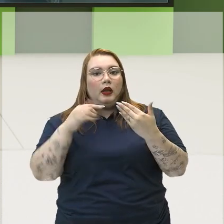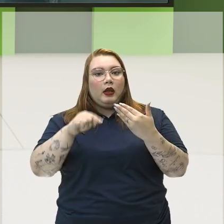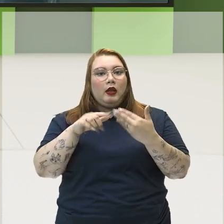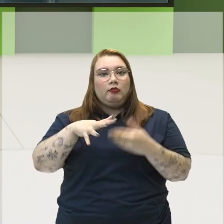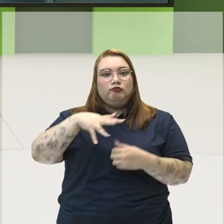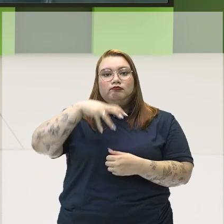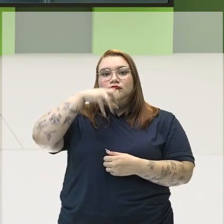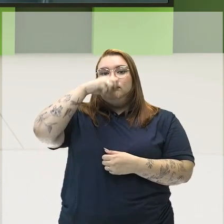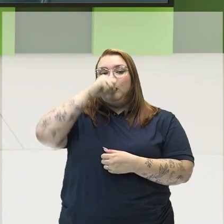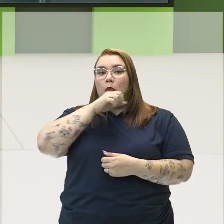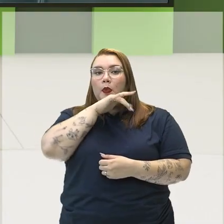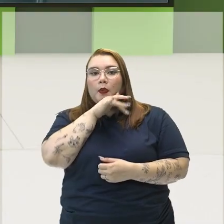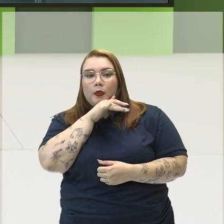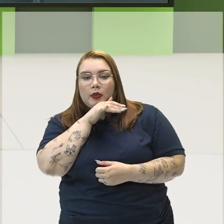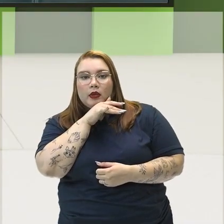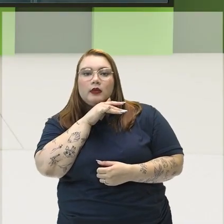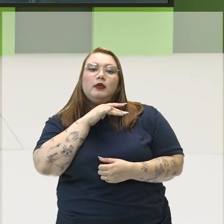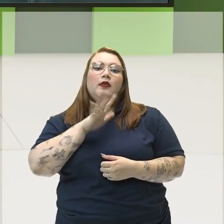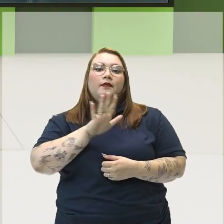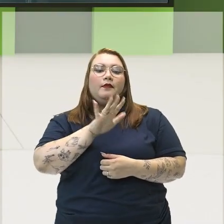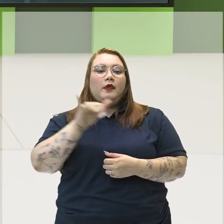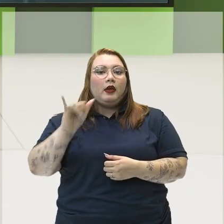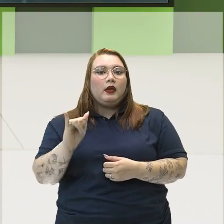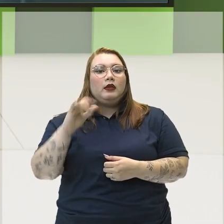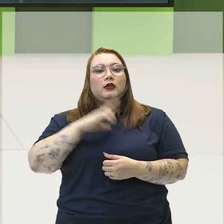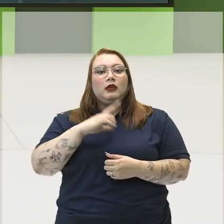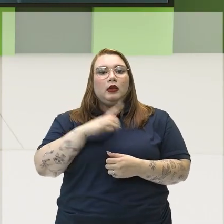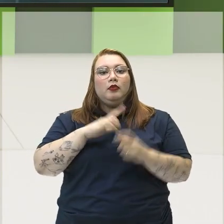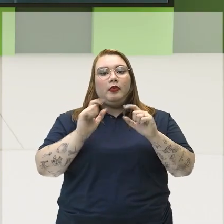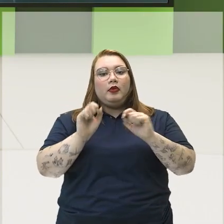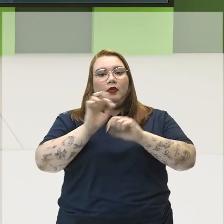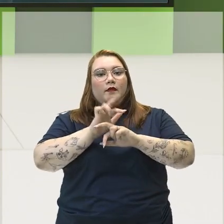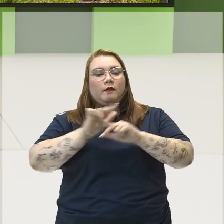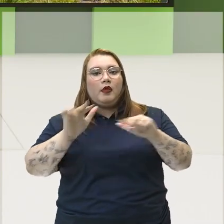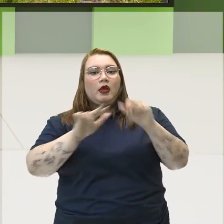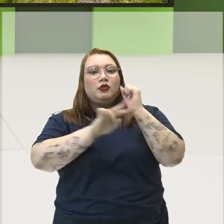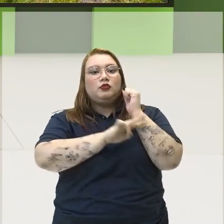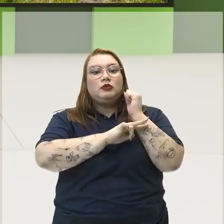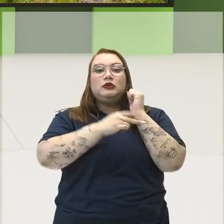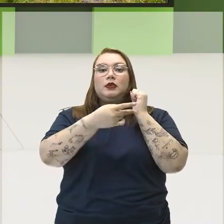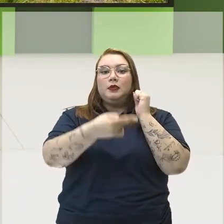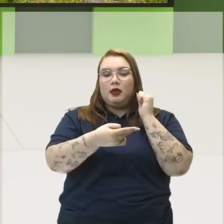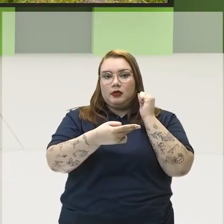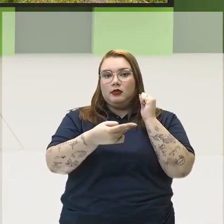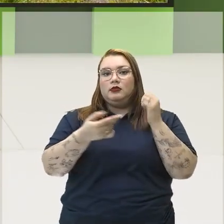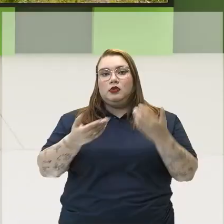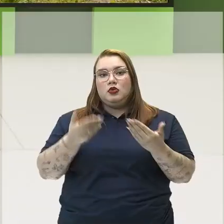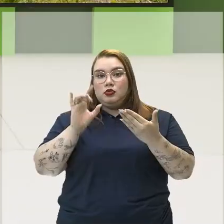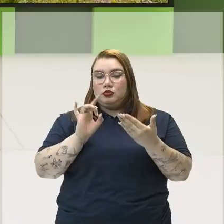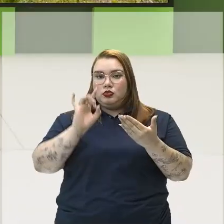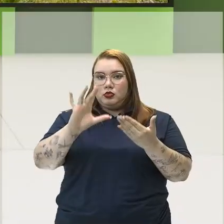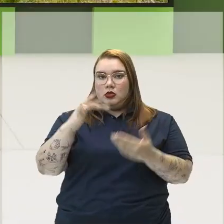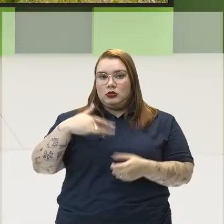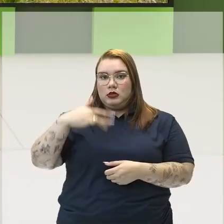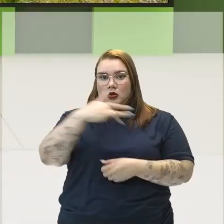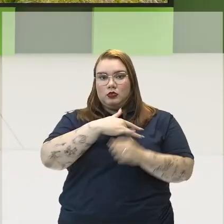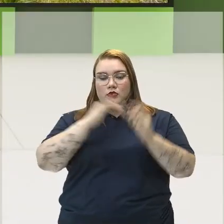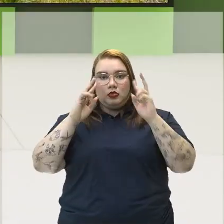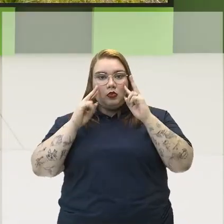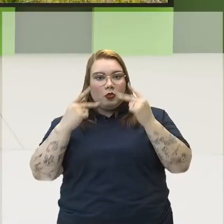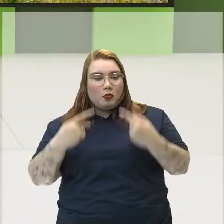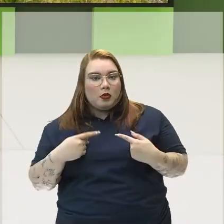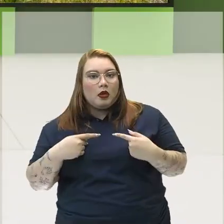desse gás que é poluente, ele vai trazer diversas consequências, não somente para a saúde